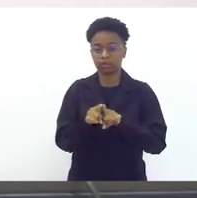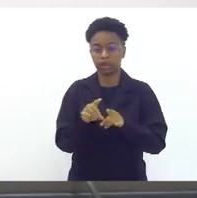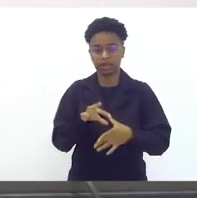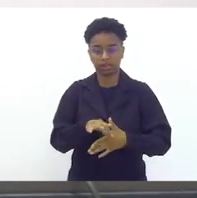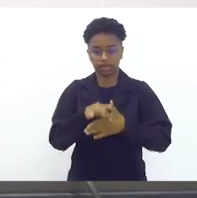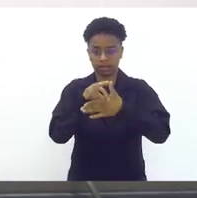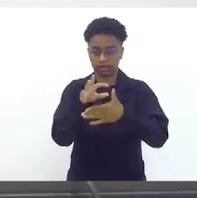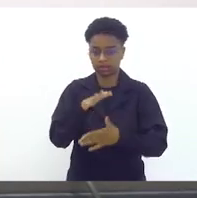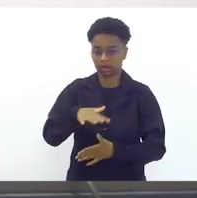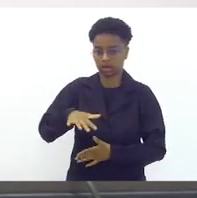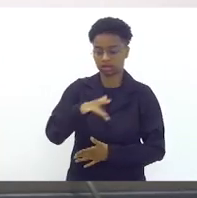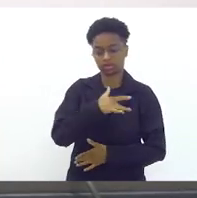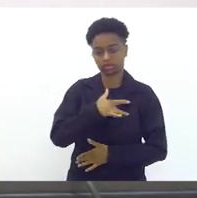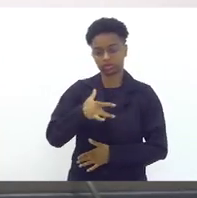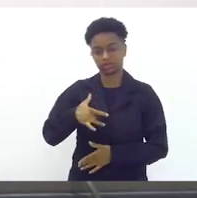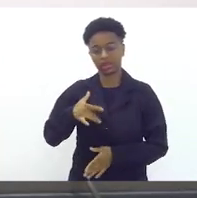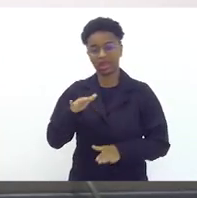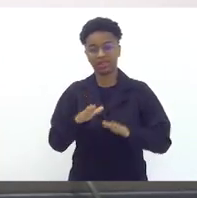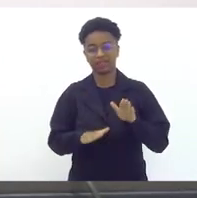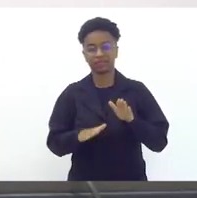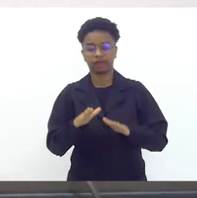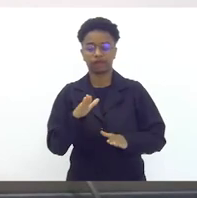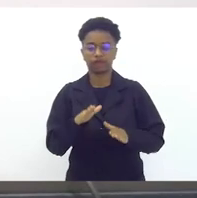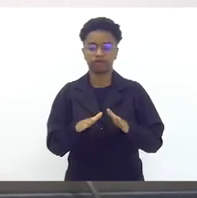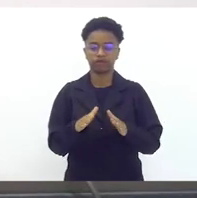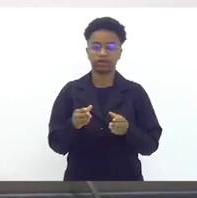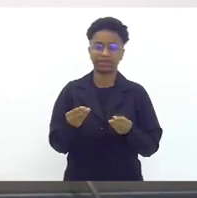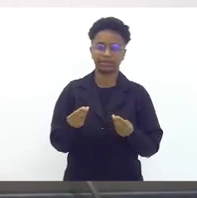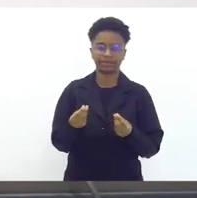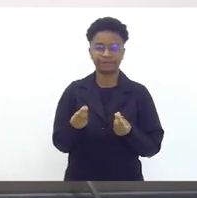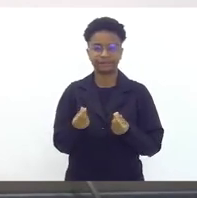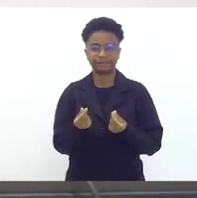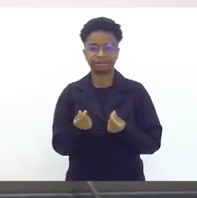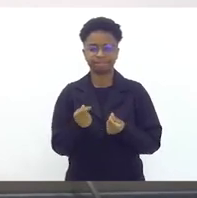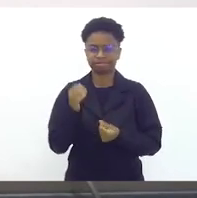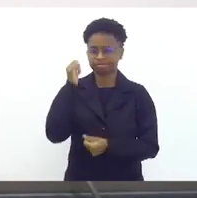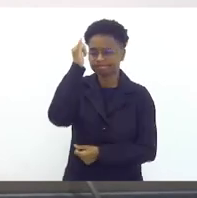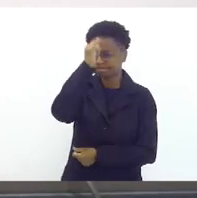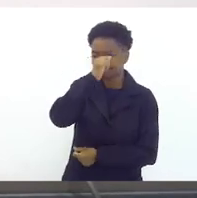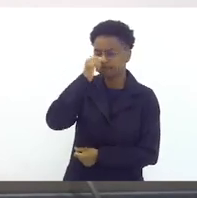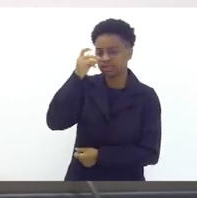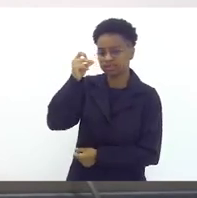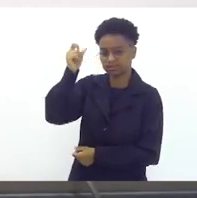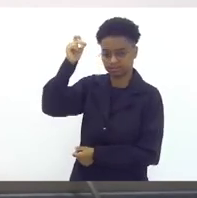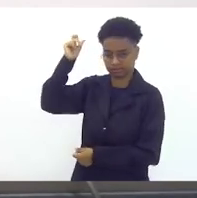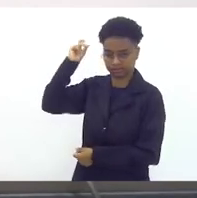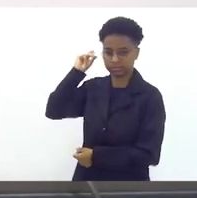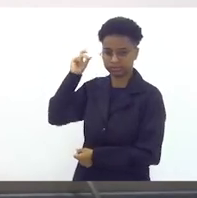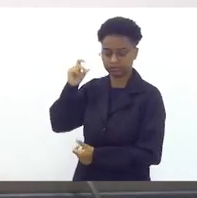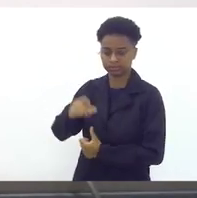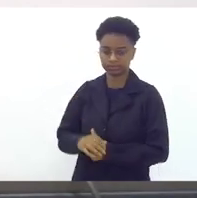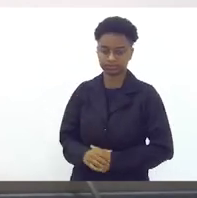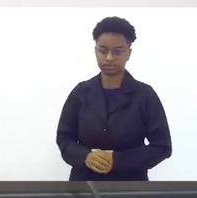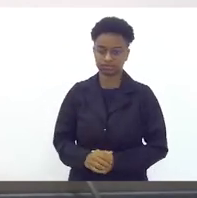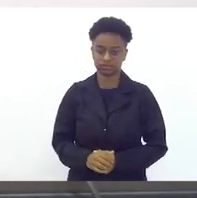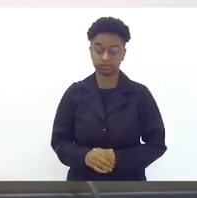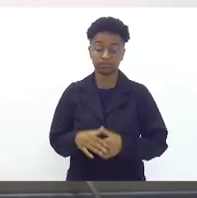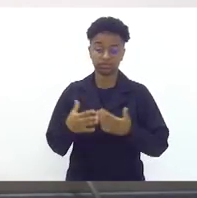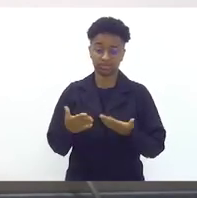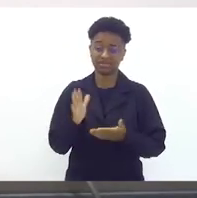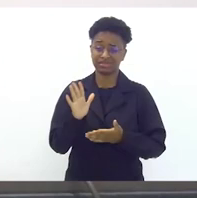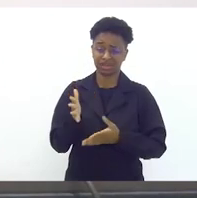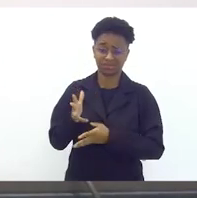saúde talvez sejam uma das mais antigas. E